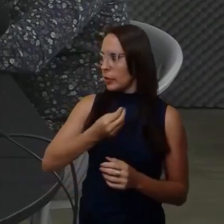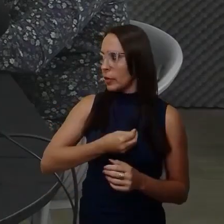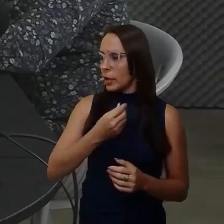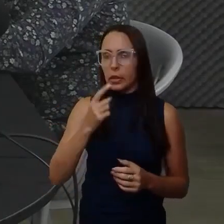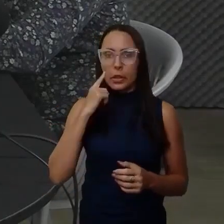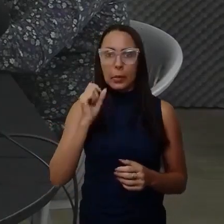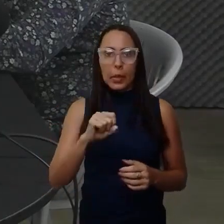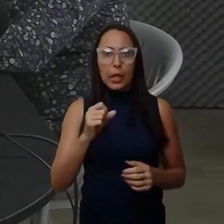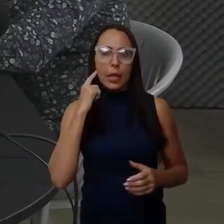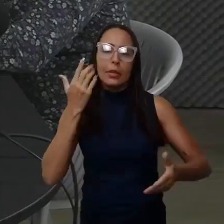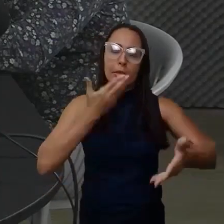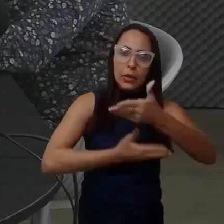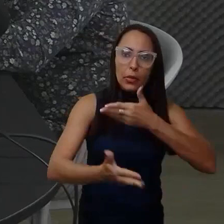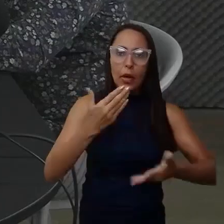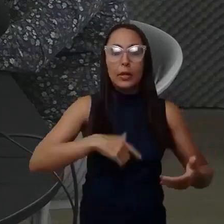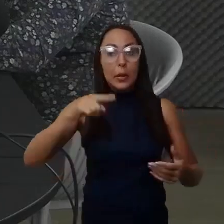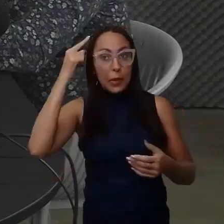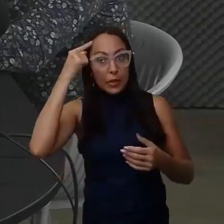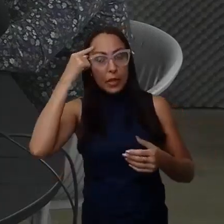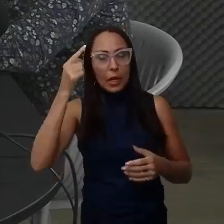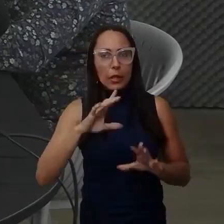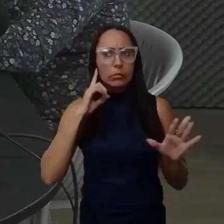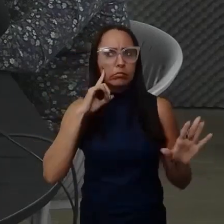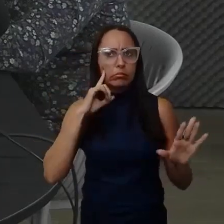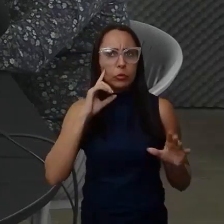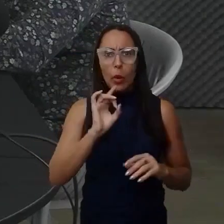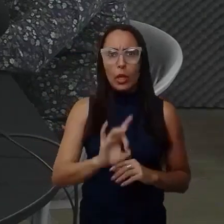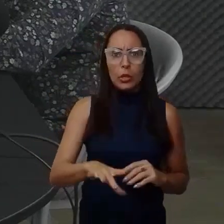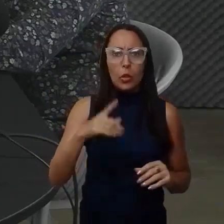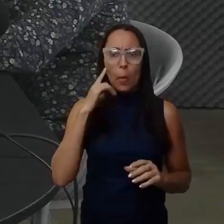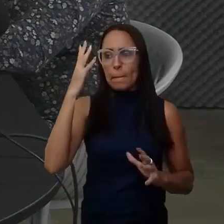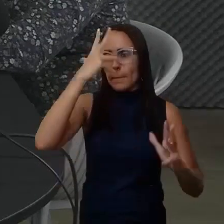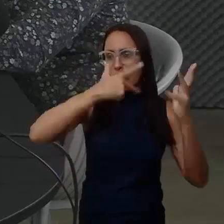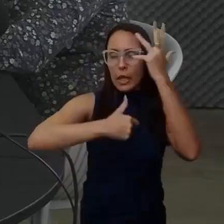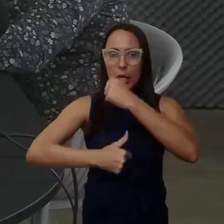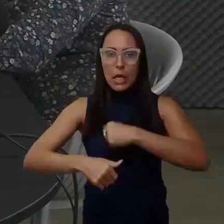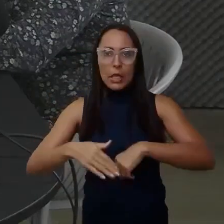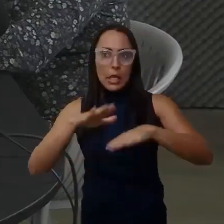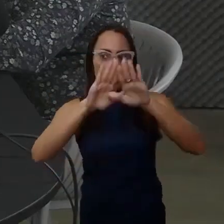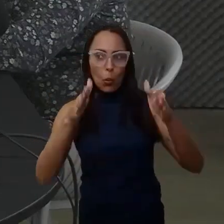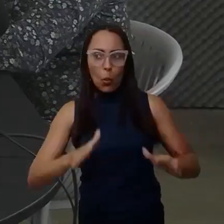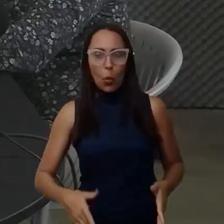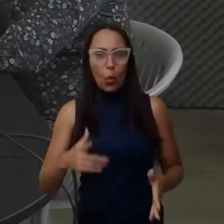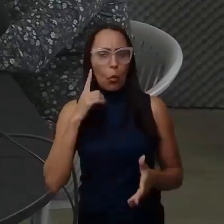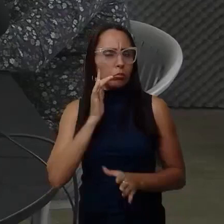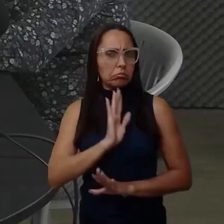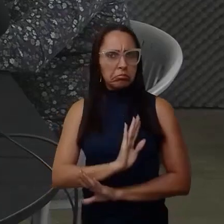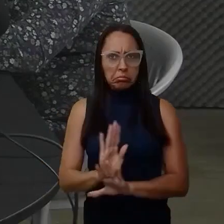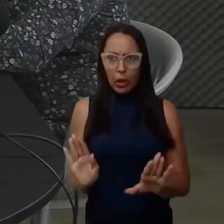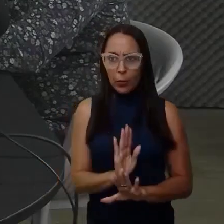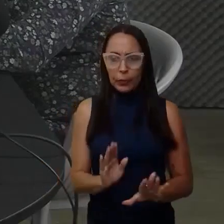de agir, de articular, de pensar, de ser. Não é só uma questão de beleza, de corpo e de sensualidade. E